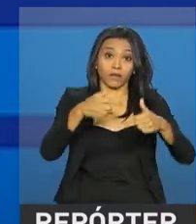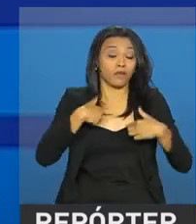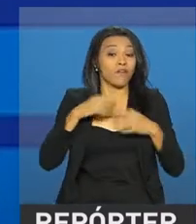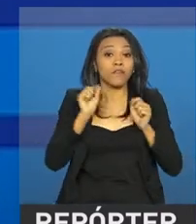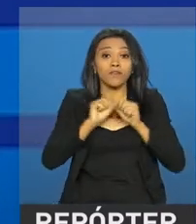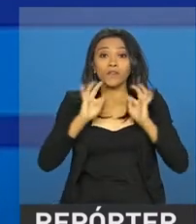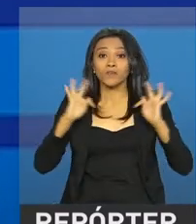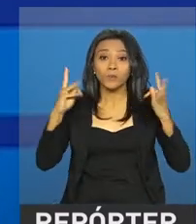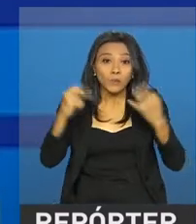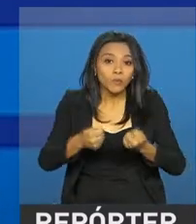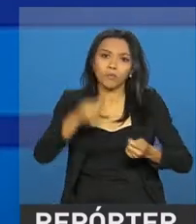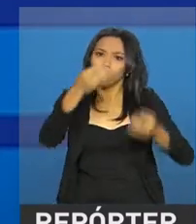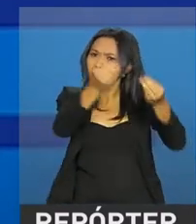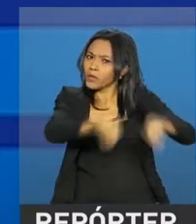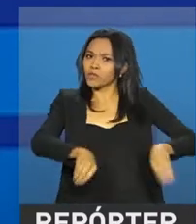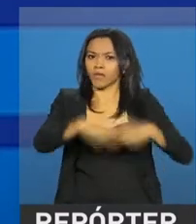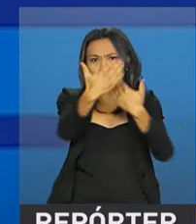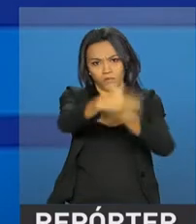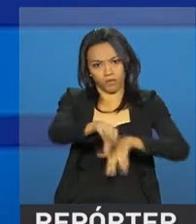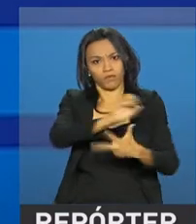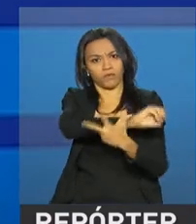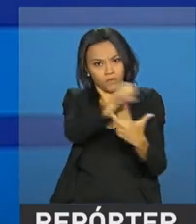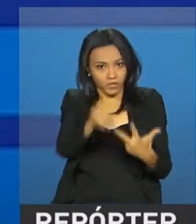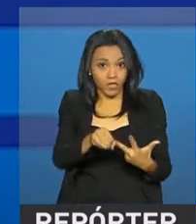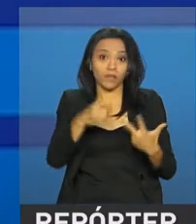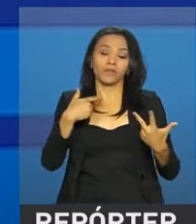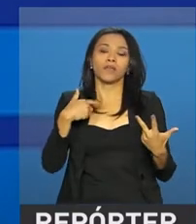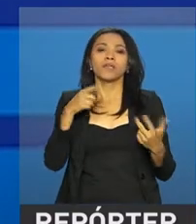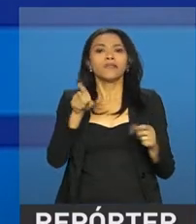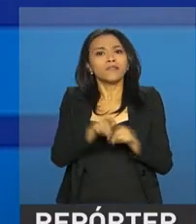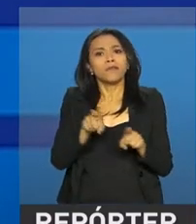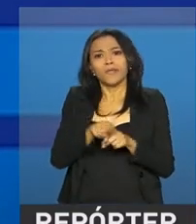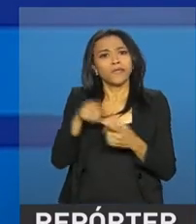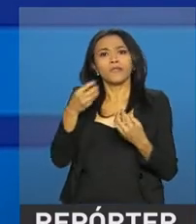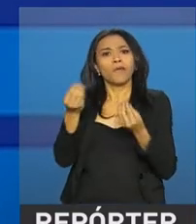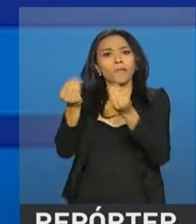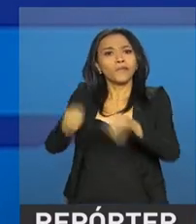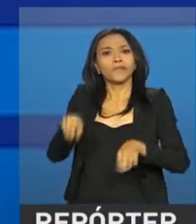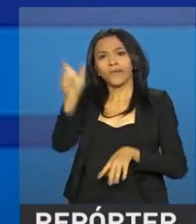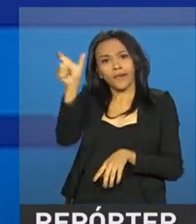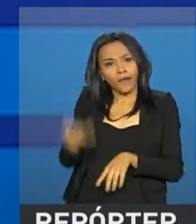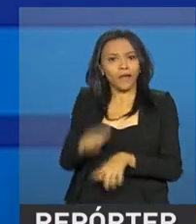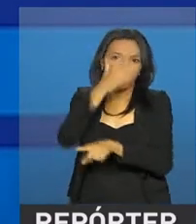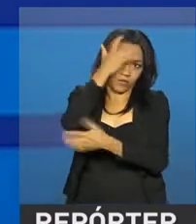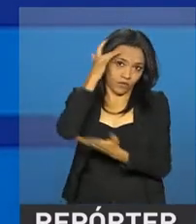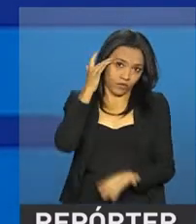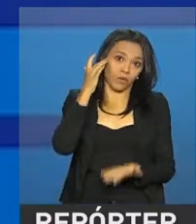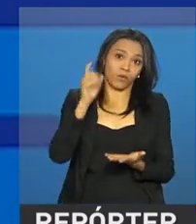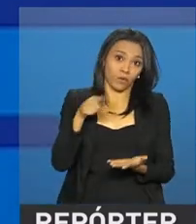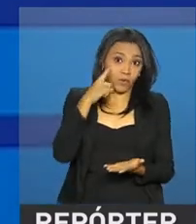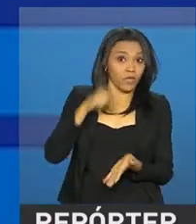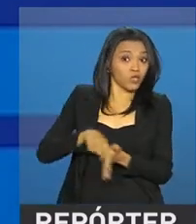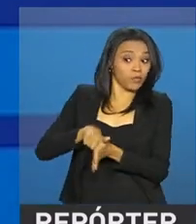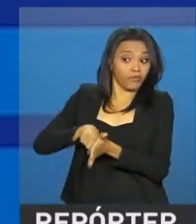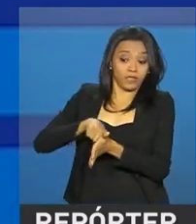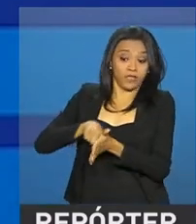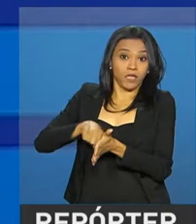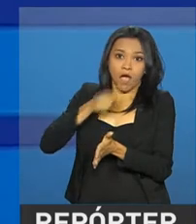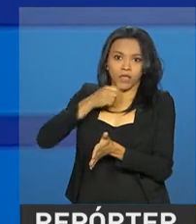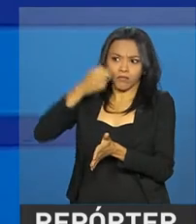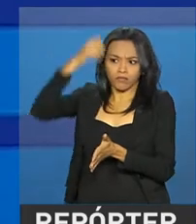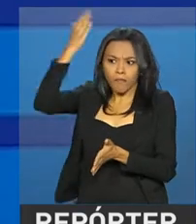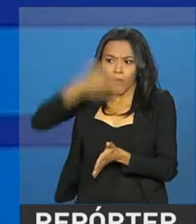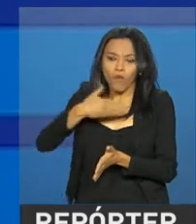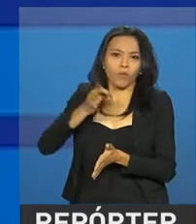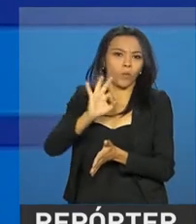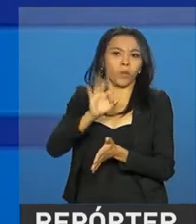para não prejudicar o certame, garantir a lisura, também não prejudicar a pessoa que é o candidato, porque ali também é uma fase investigativa, mas também